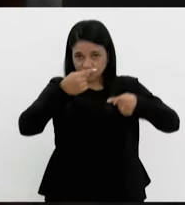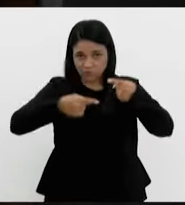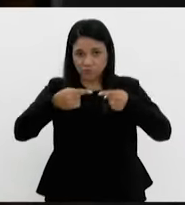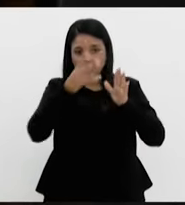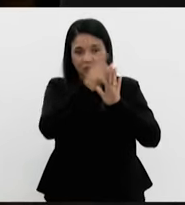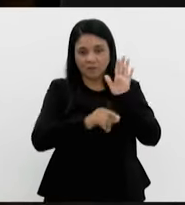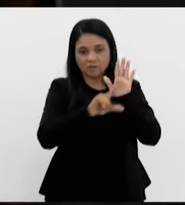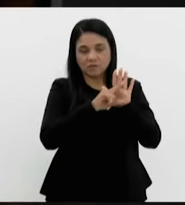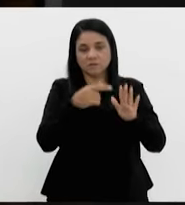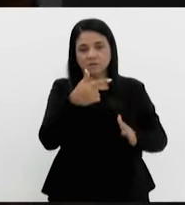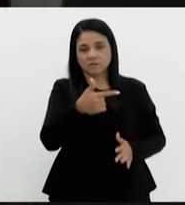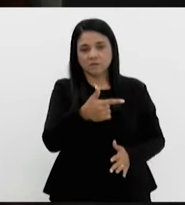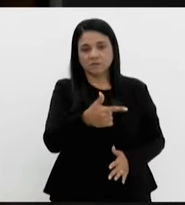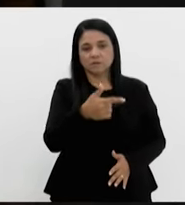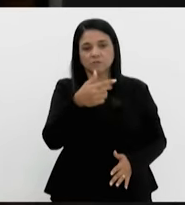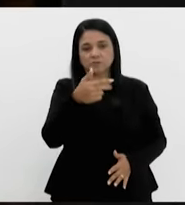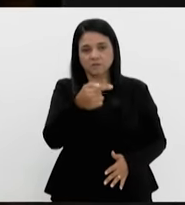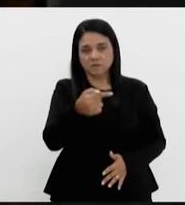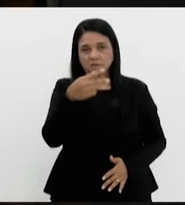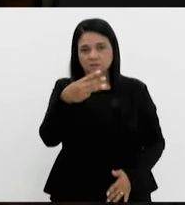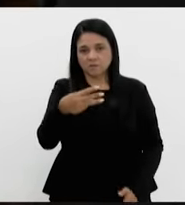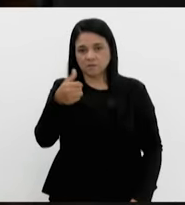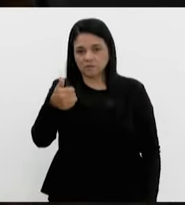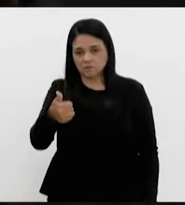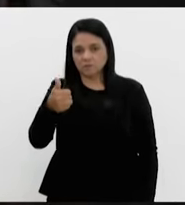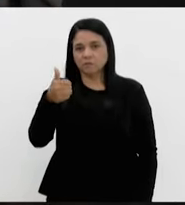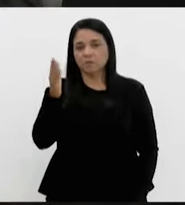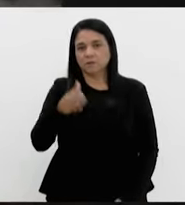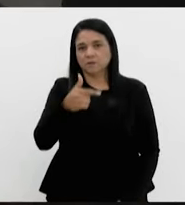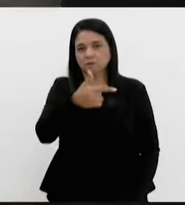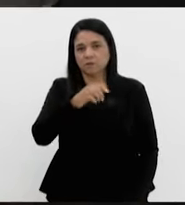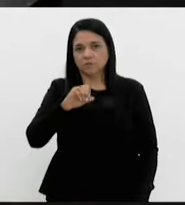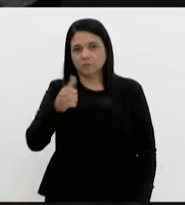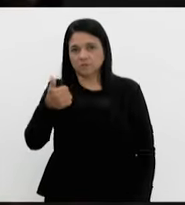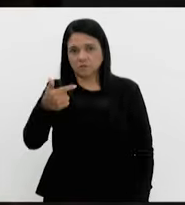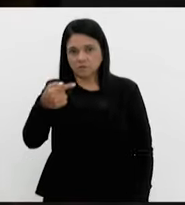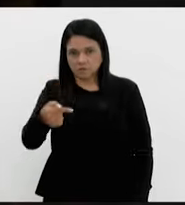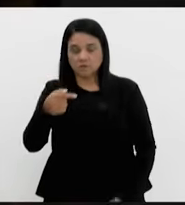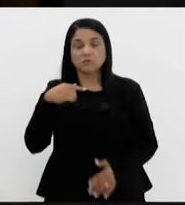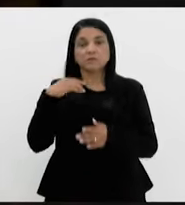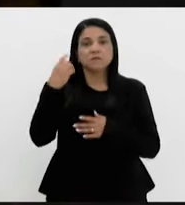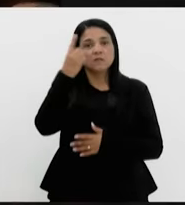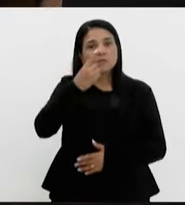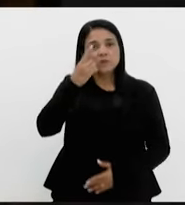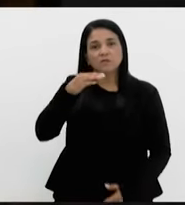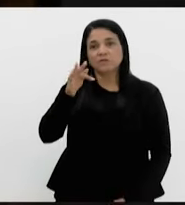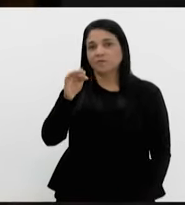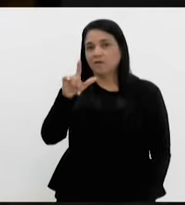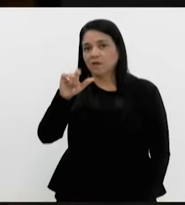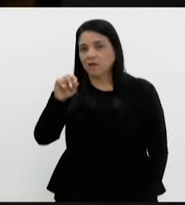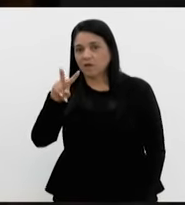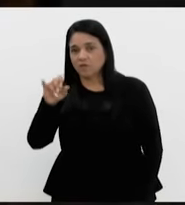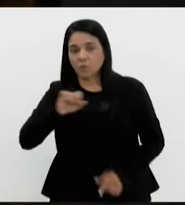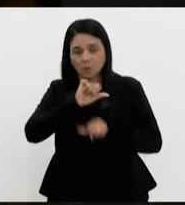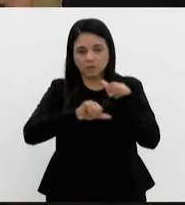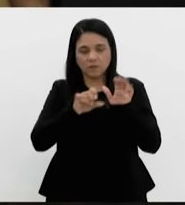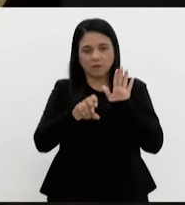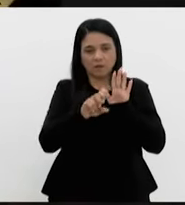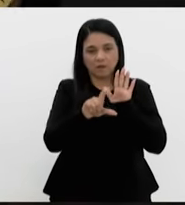número 3.731 de 2017, de autoria do deputado Flávio Serafini, que altera a lei